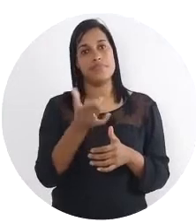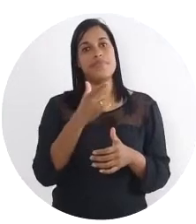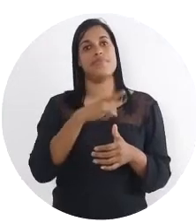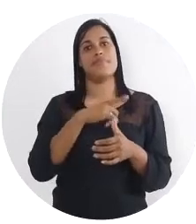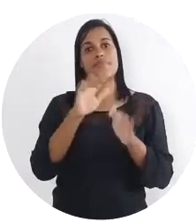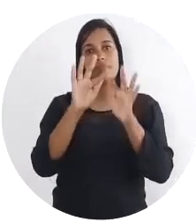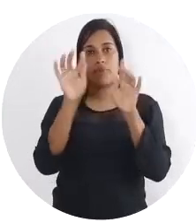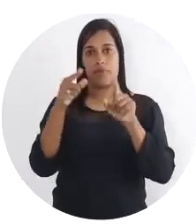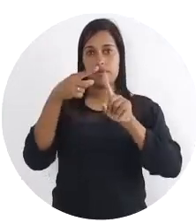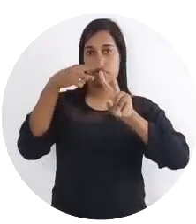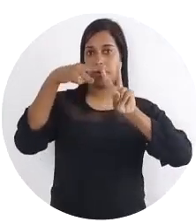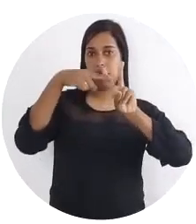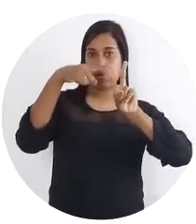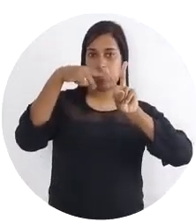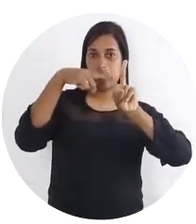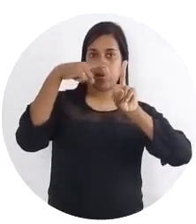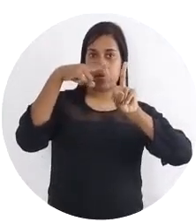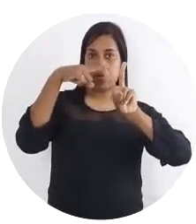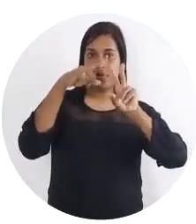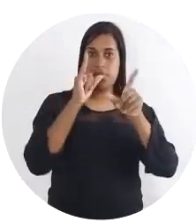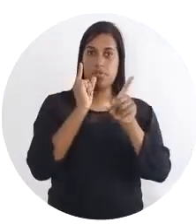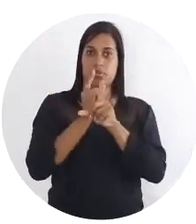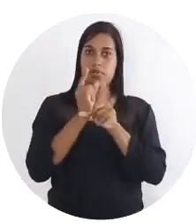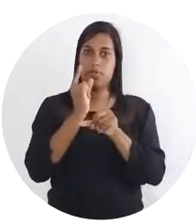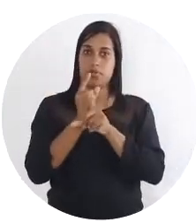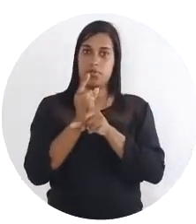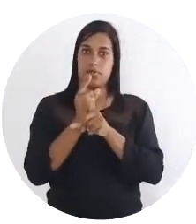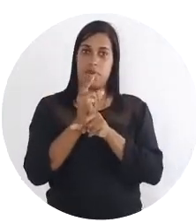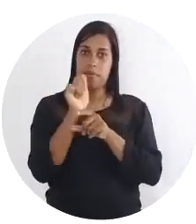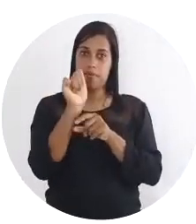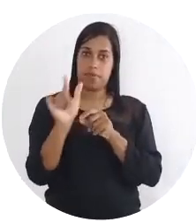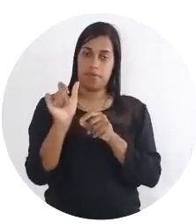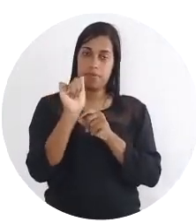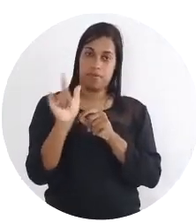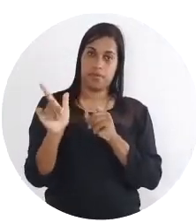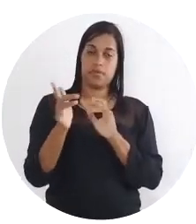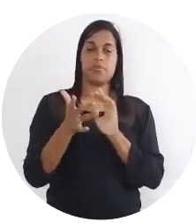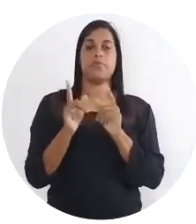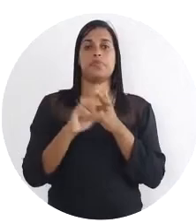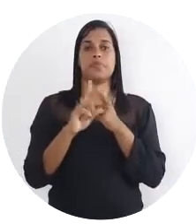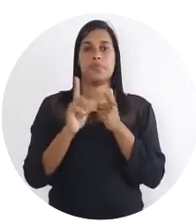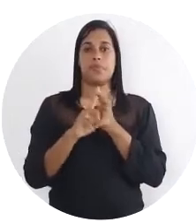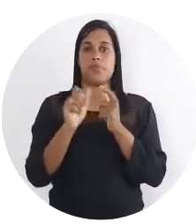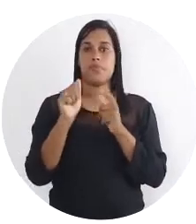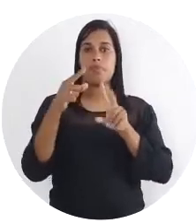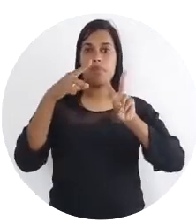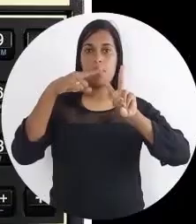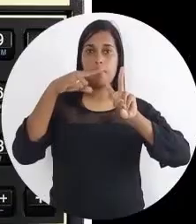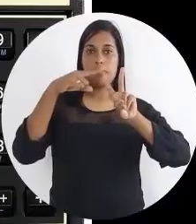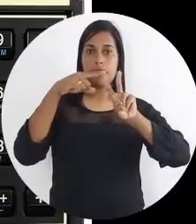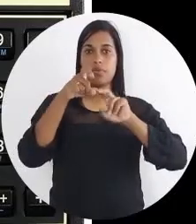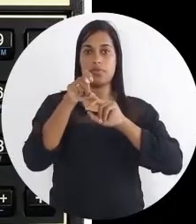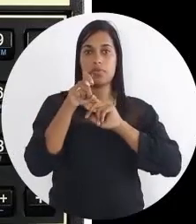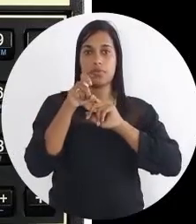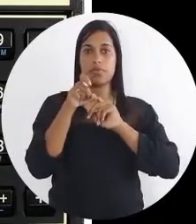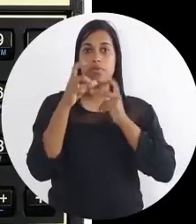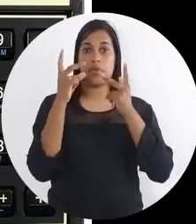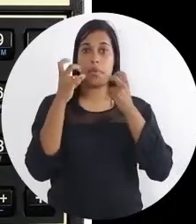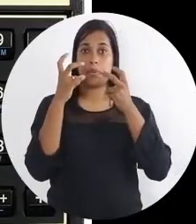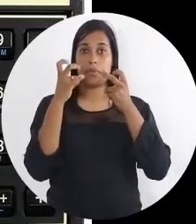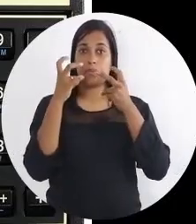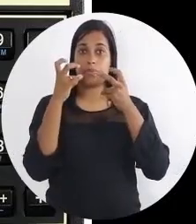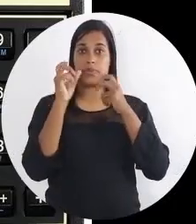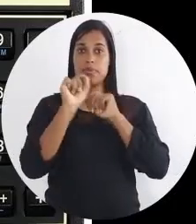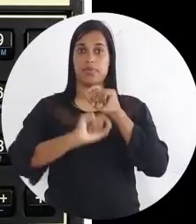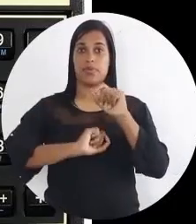função de raiz, ela se encontra no teclado, na parte azul. E na sequência, raiz de X. Observe que no visor